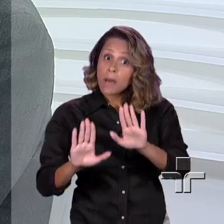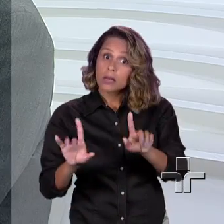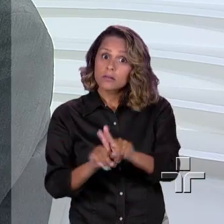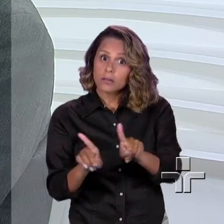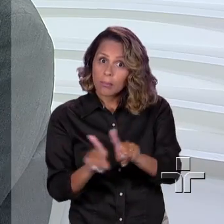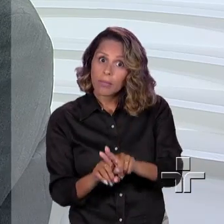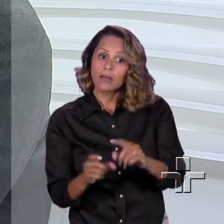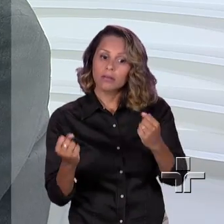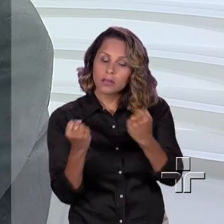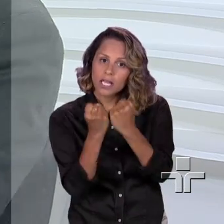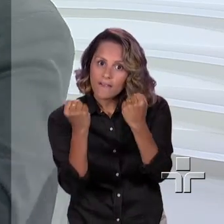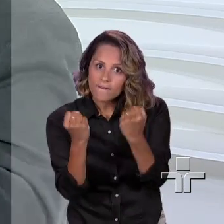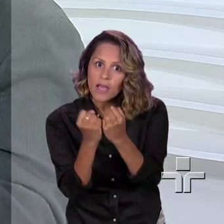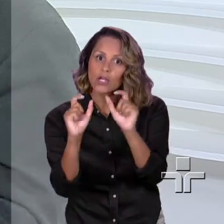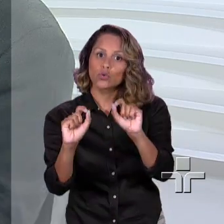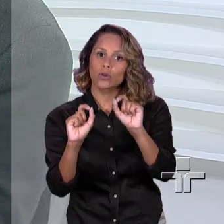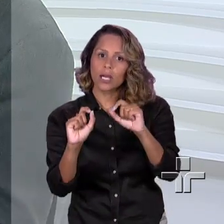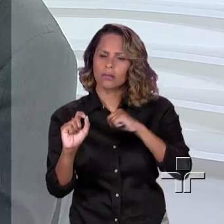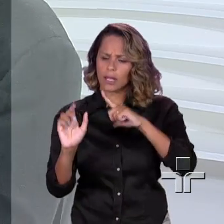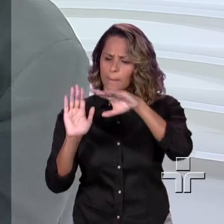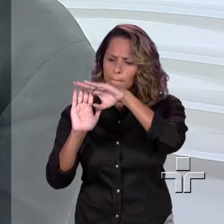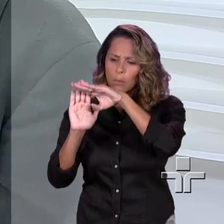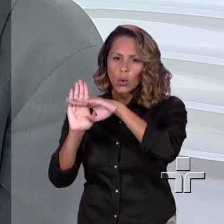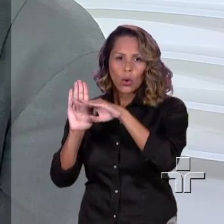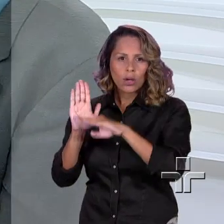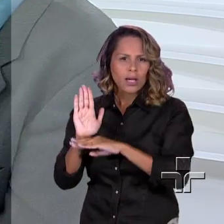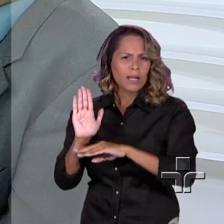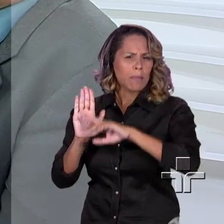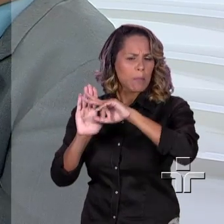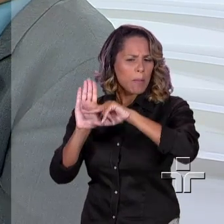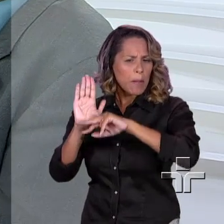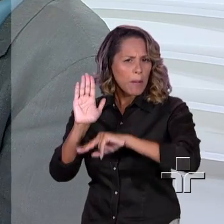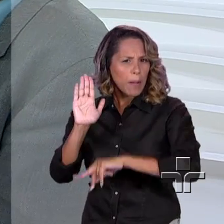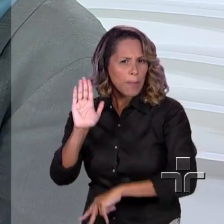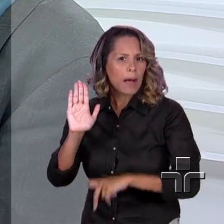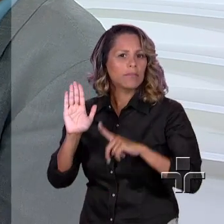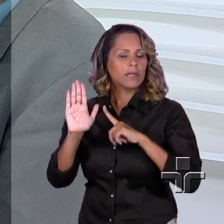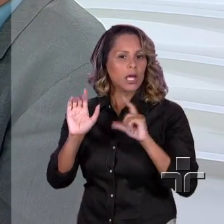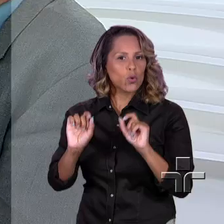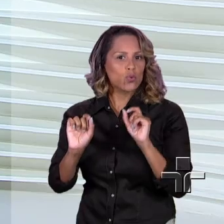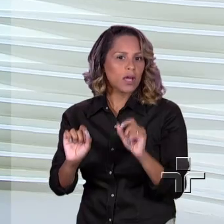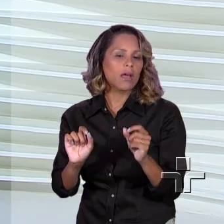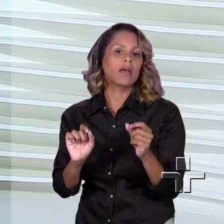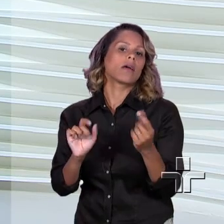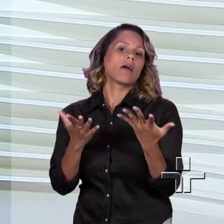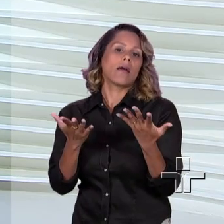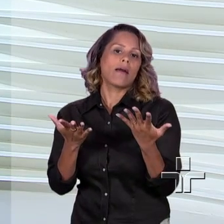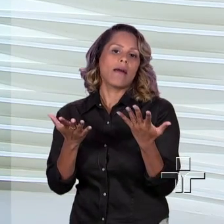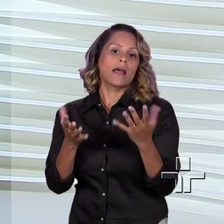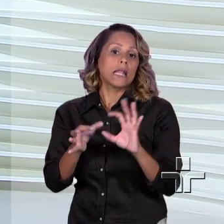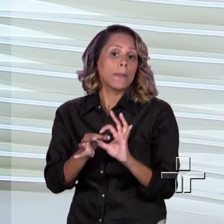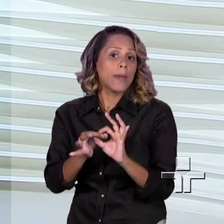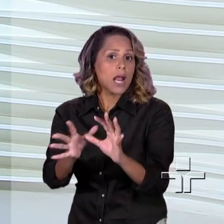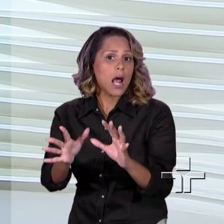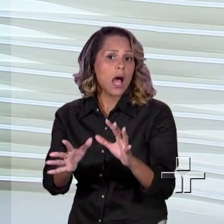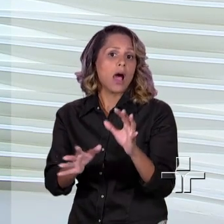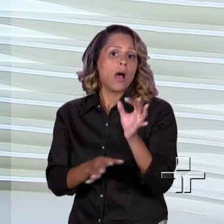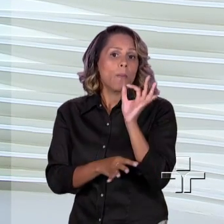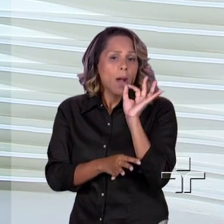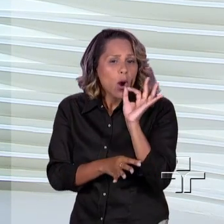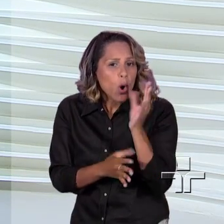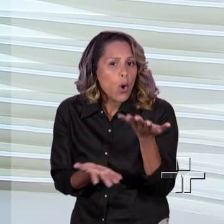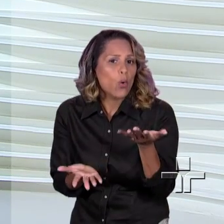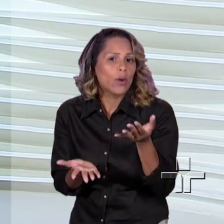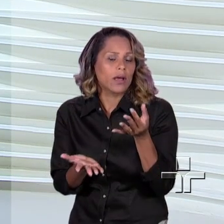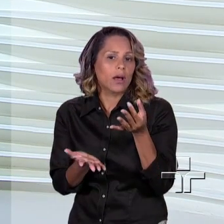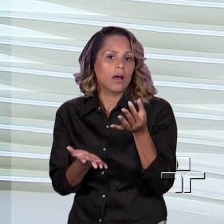tem um programa enorme, grande, de várias questões, legalização de maconha, a produção das mulheres